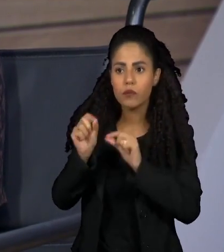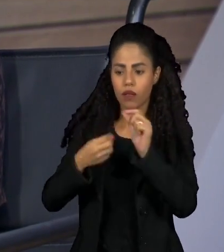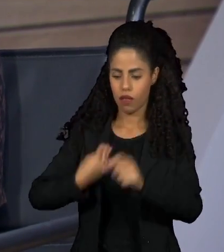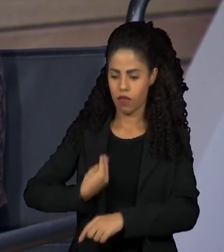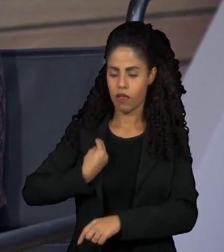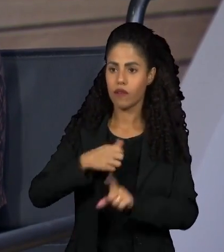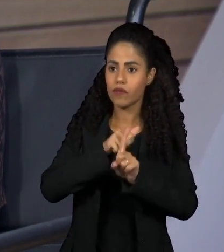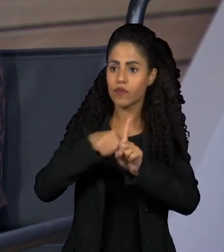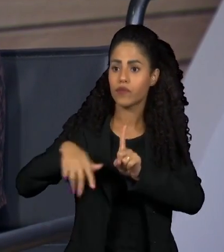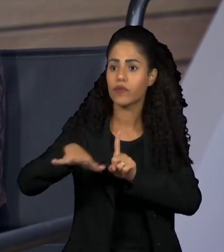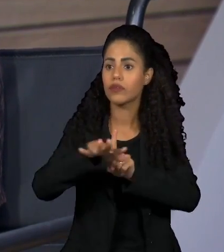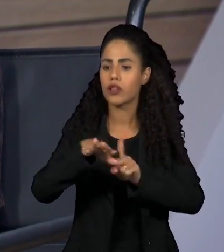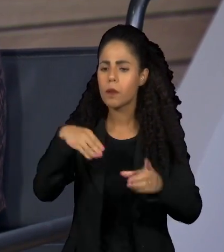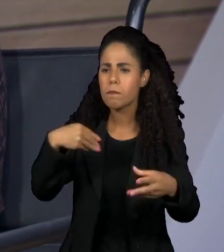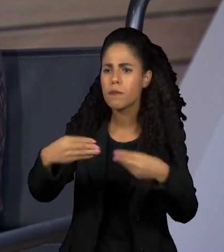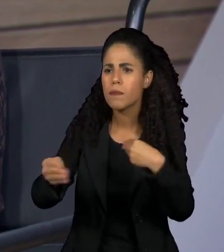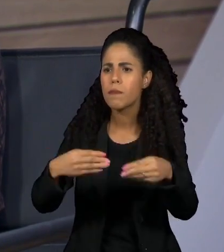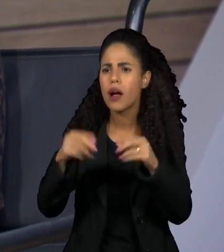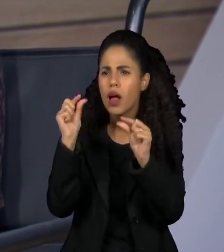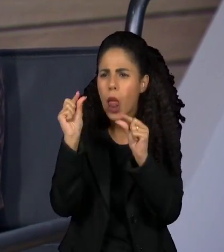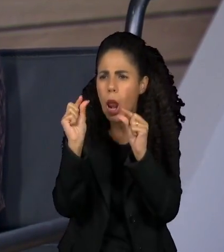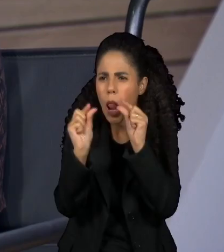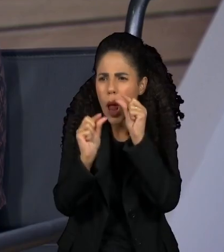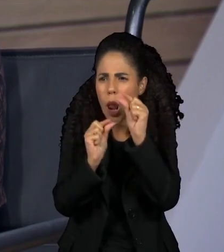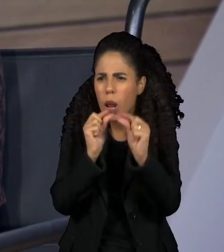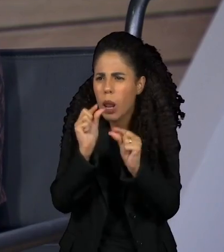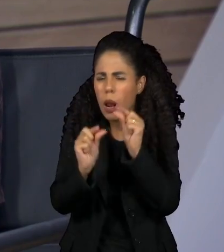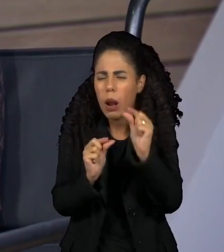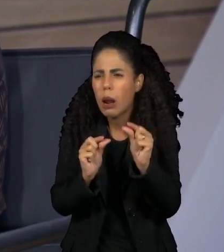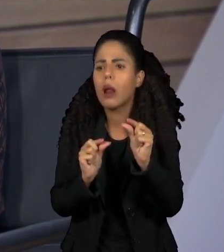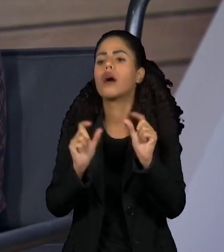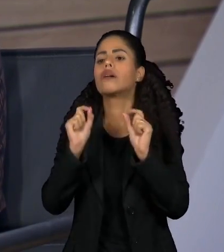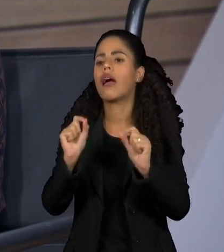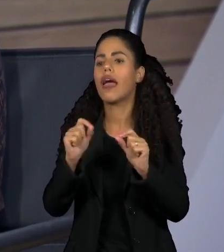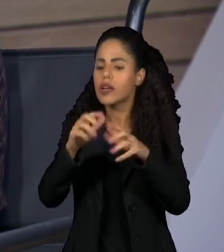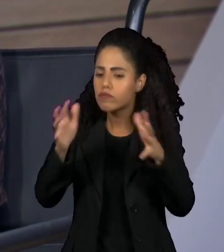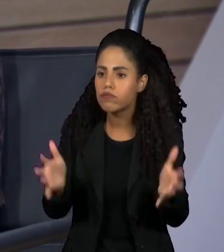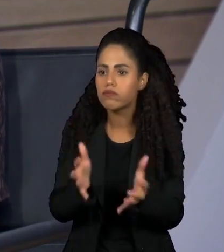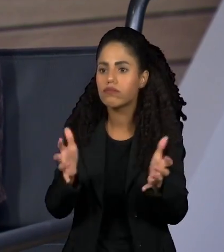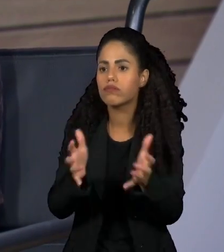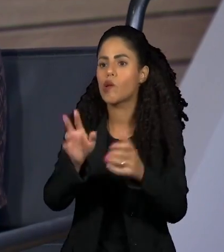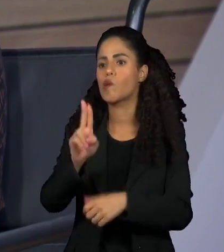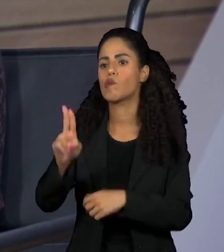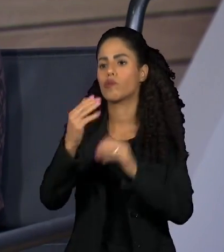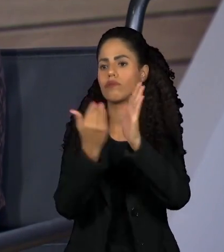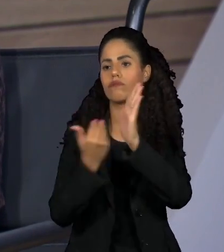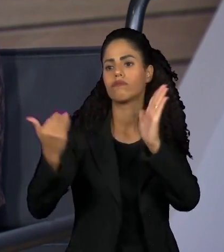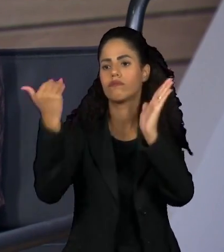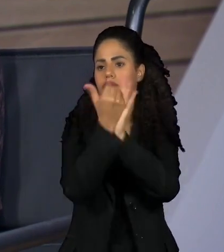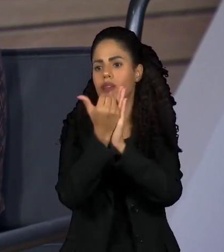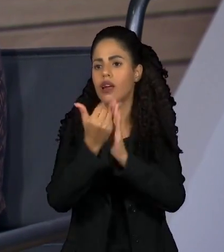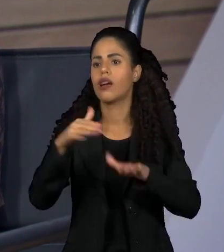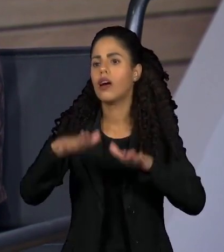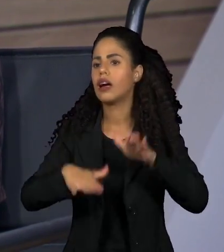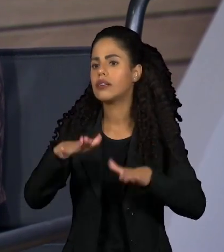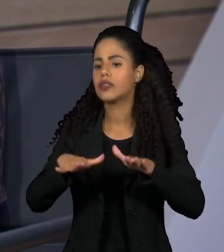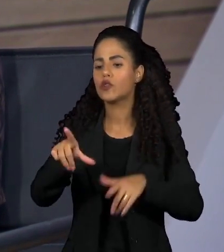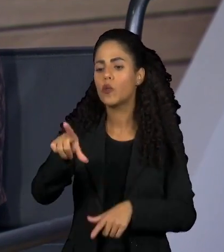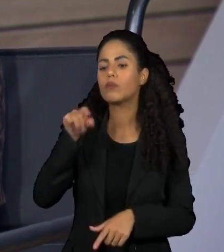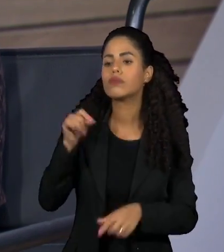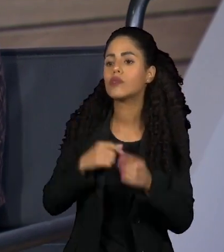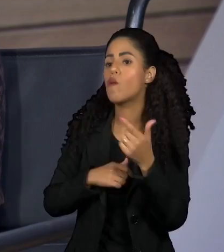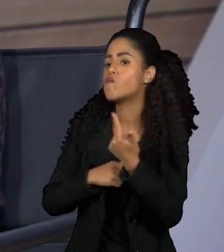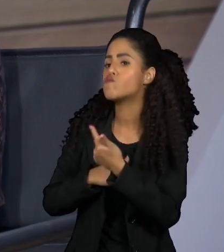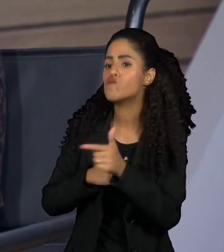onde o consumo desse plástico, principalmente o de uso único, é bastante estimulado, né? A gente muitas vezes não tem opção onde a